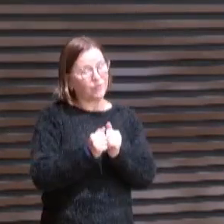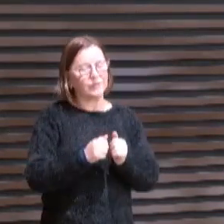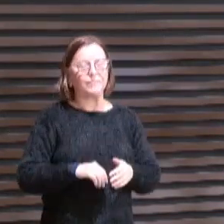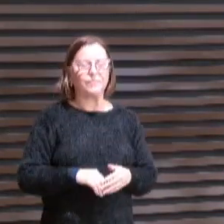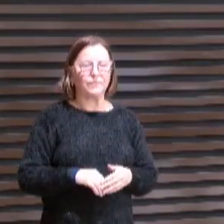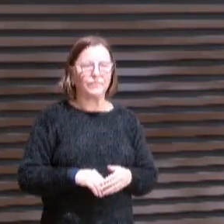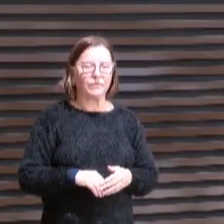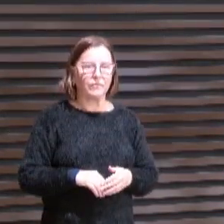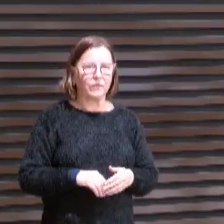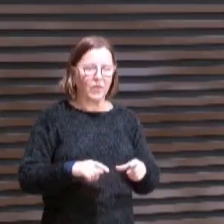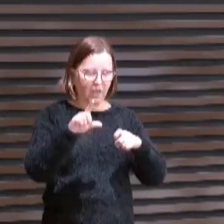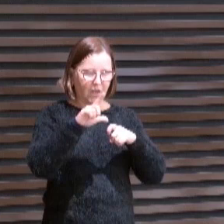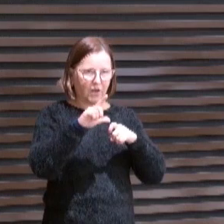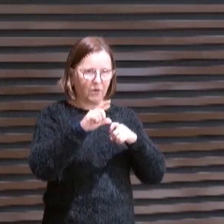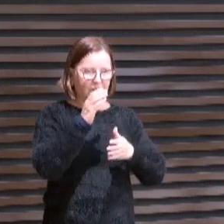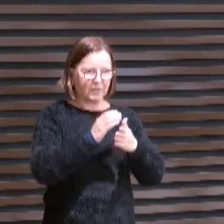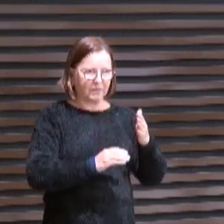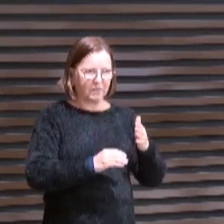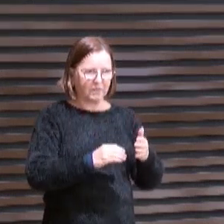Lucas 23, 39.